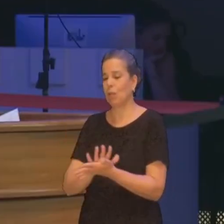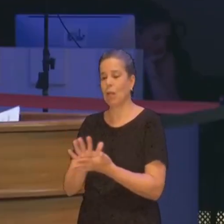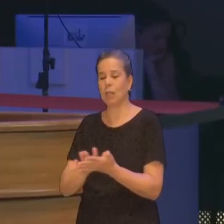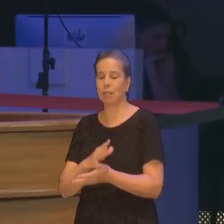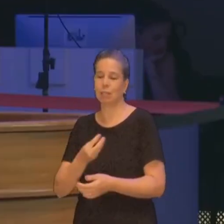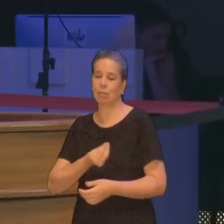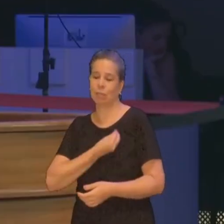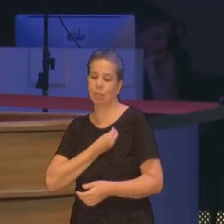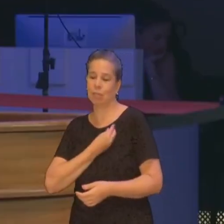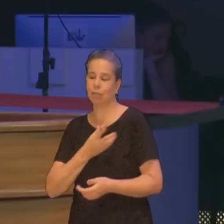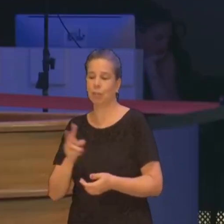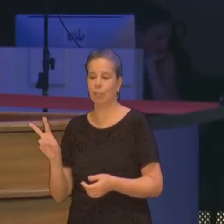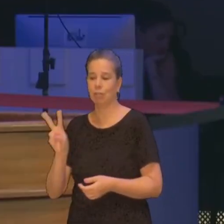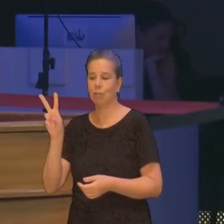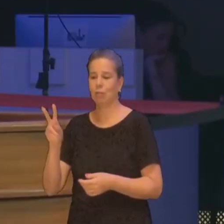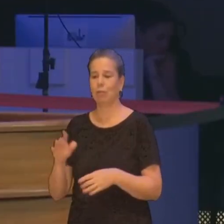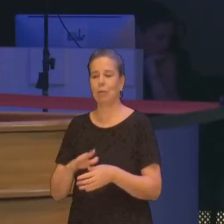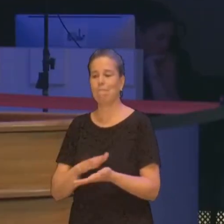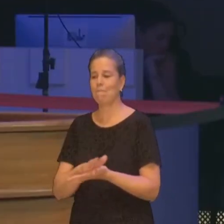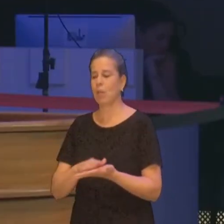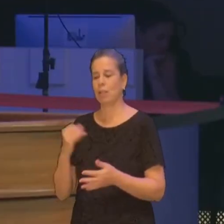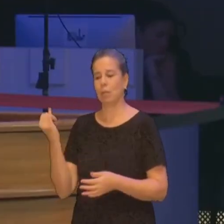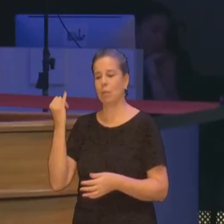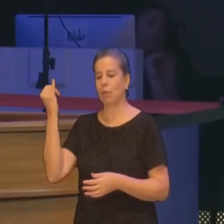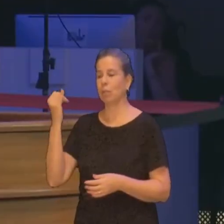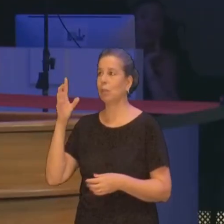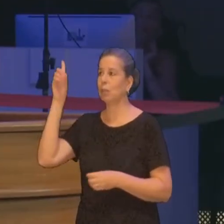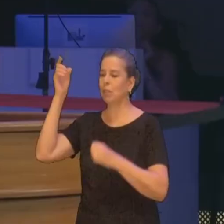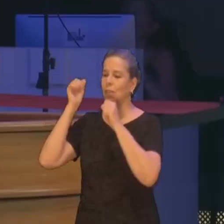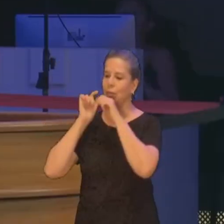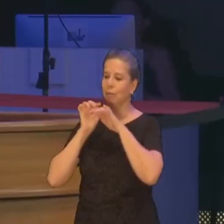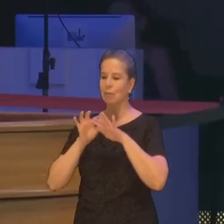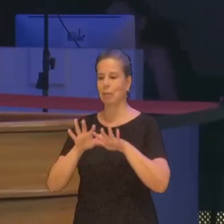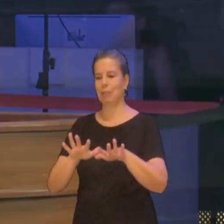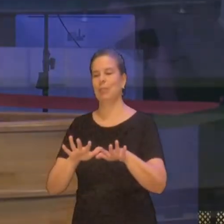vida importa. Que Deus nos abençoe.